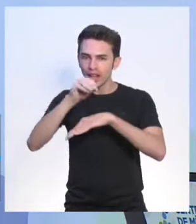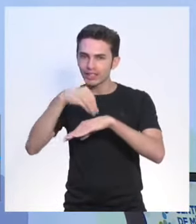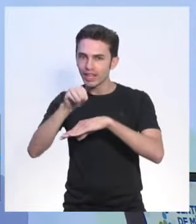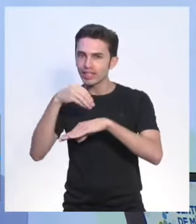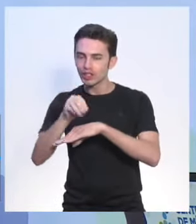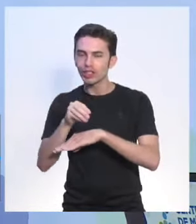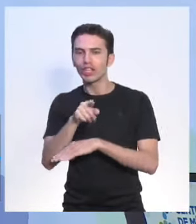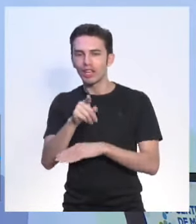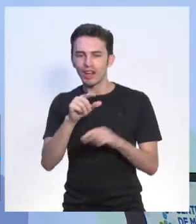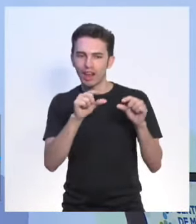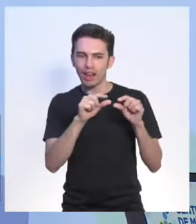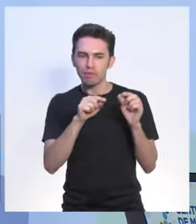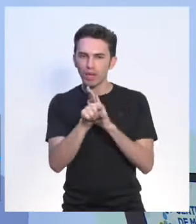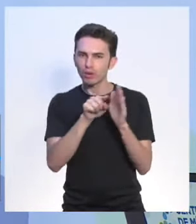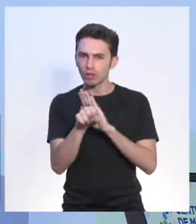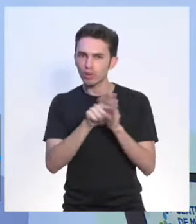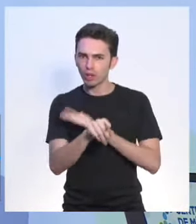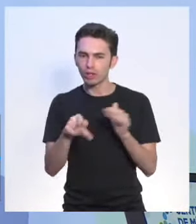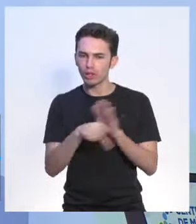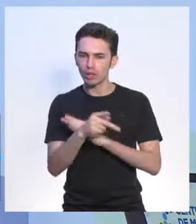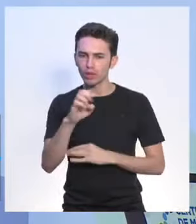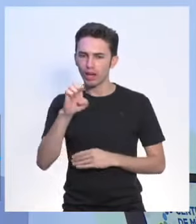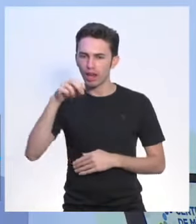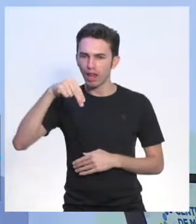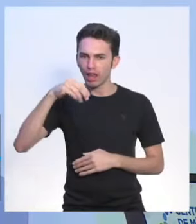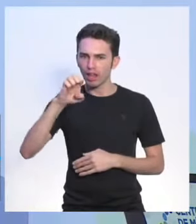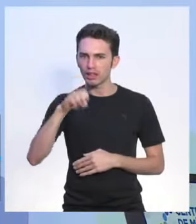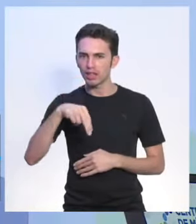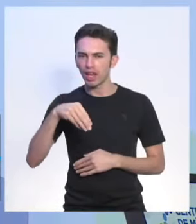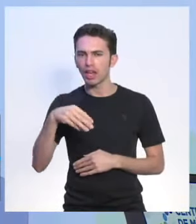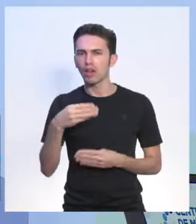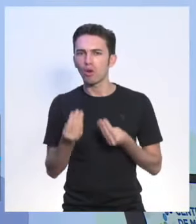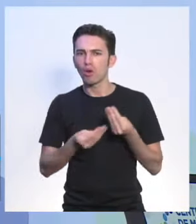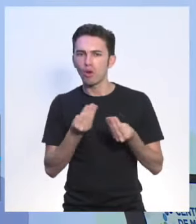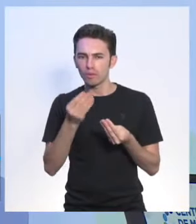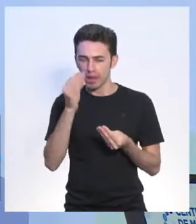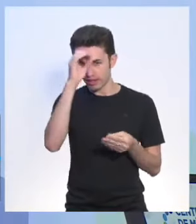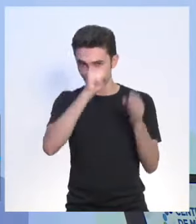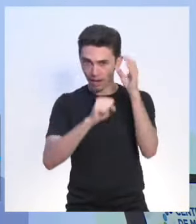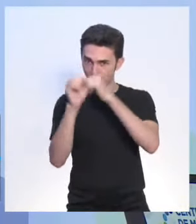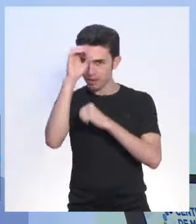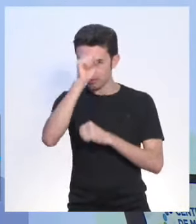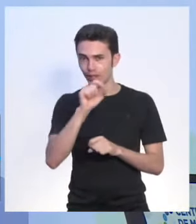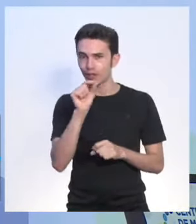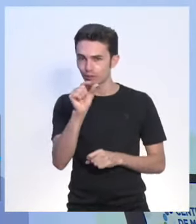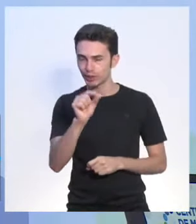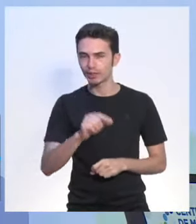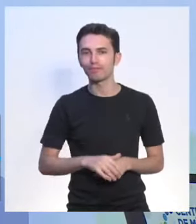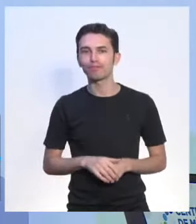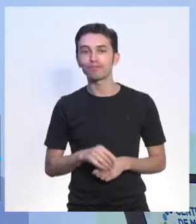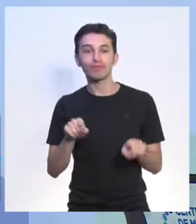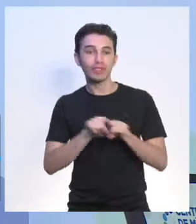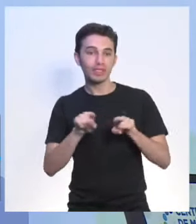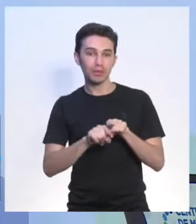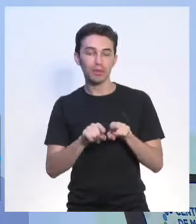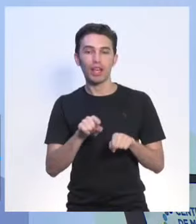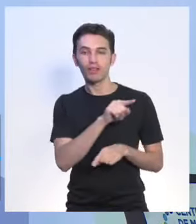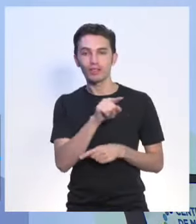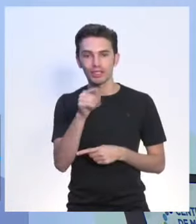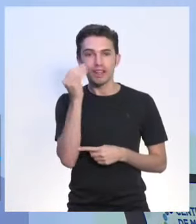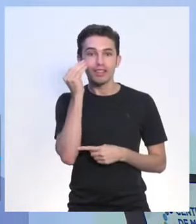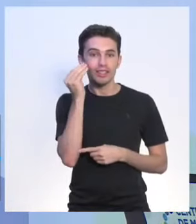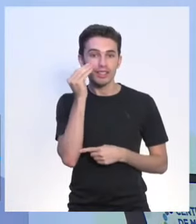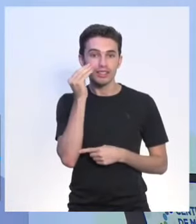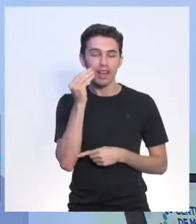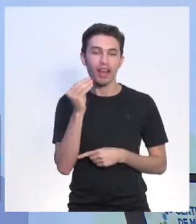do Enem, então assista a aula que você vai aprender um pouquinho e também... tentar decifrar como é que eu posso